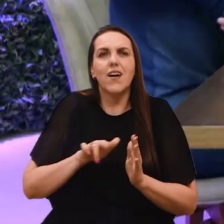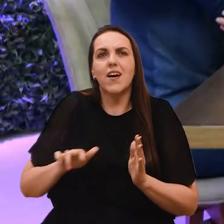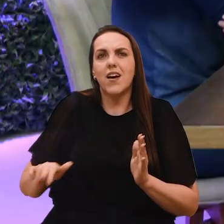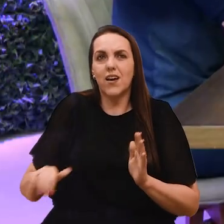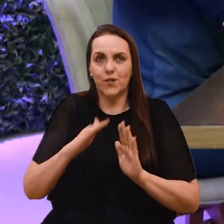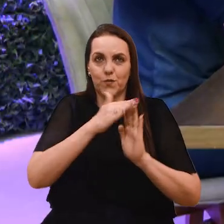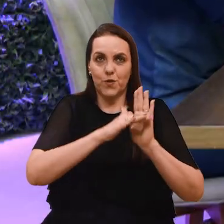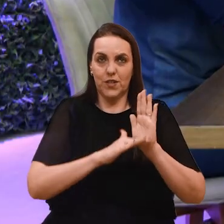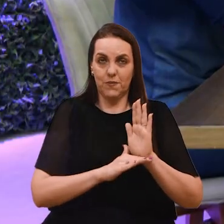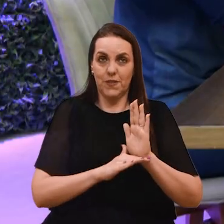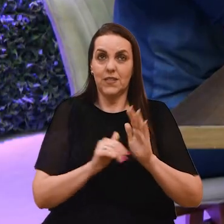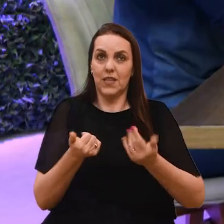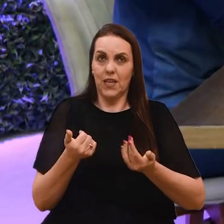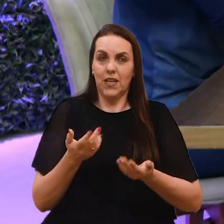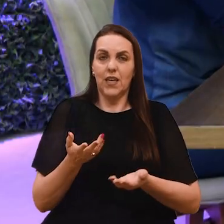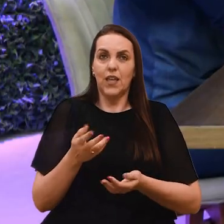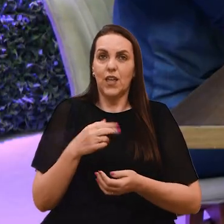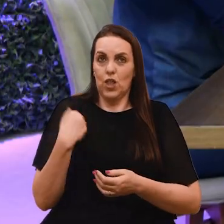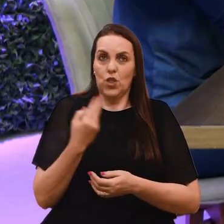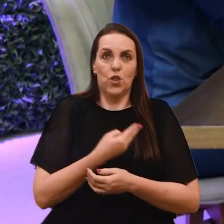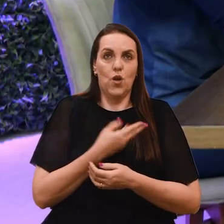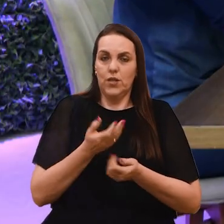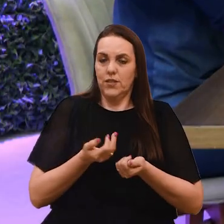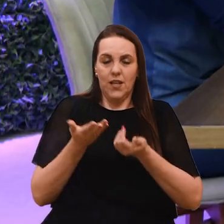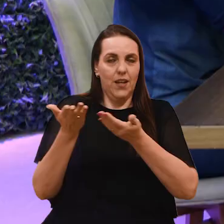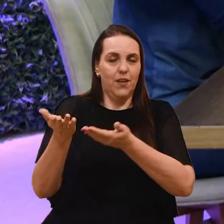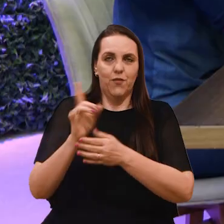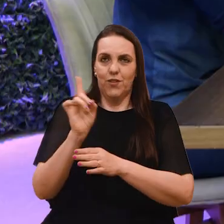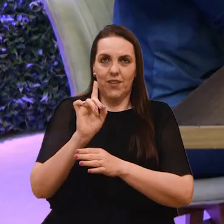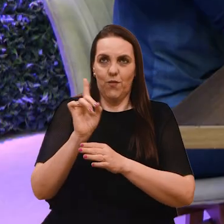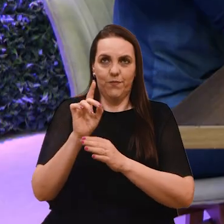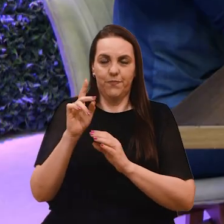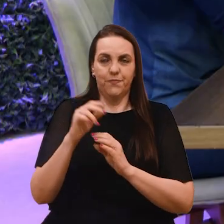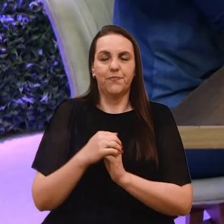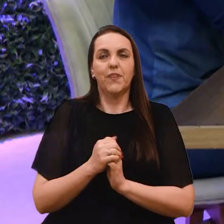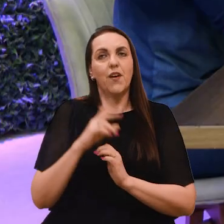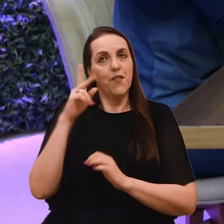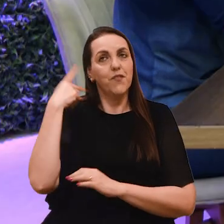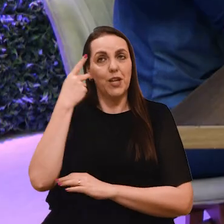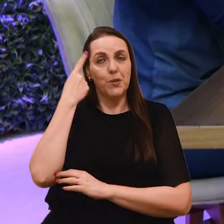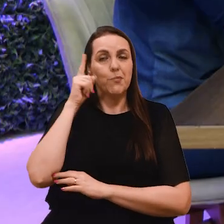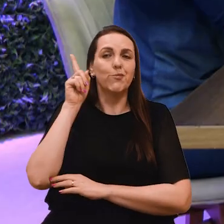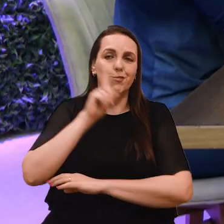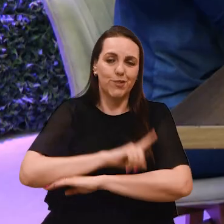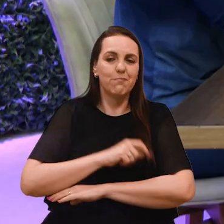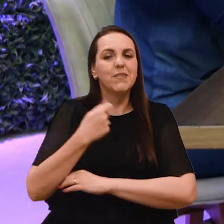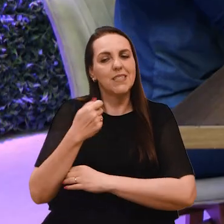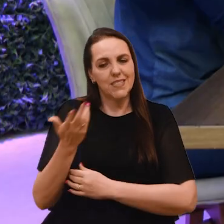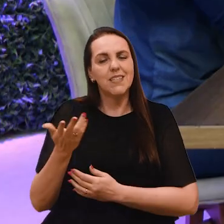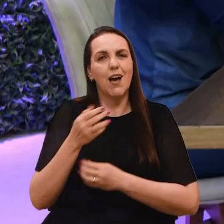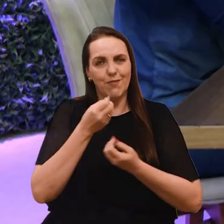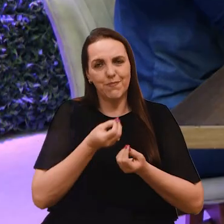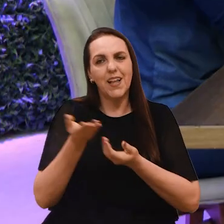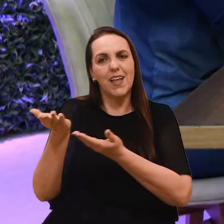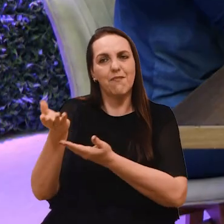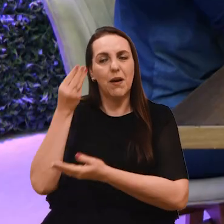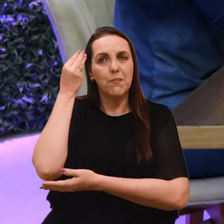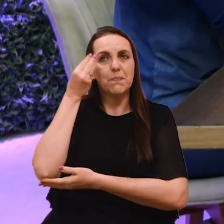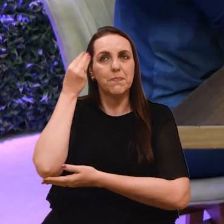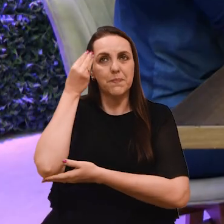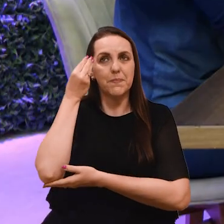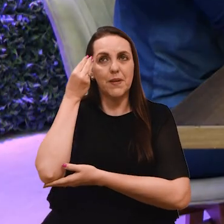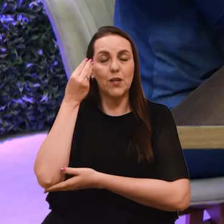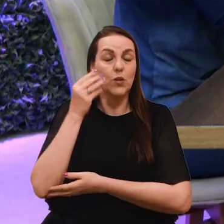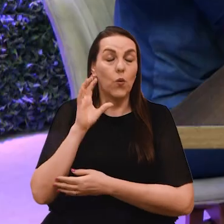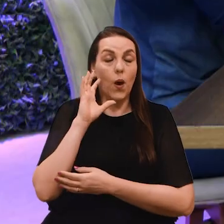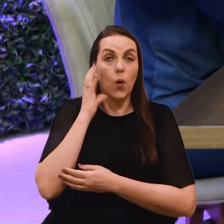programas. E nós não levamos o nosso programa para lá como experiência, que deveríamos ter levado. Porque é um programa que não acontece um dia